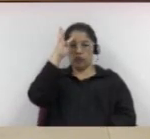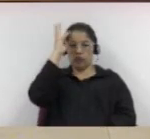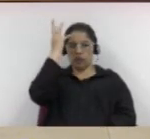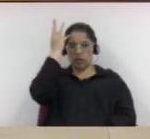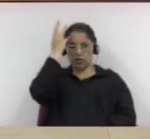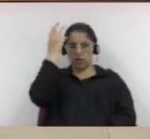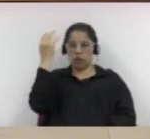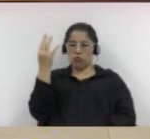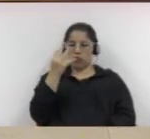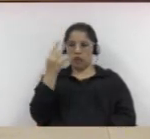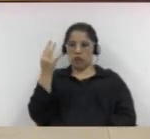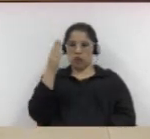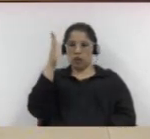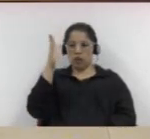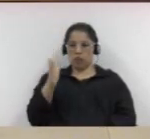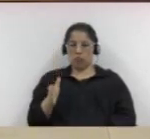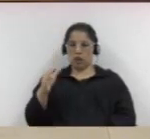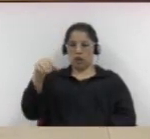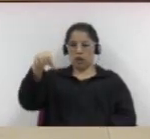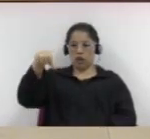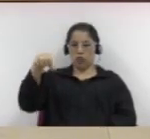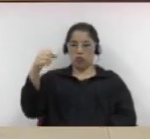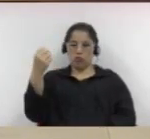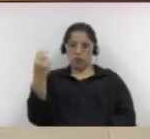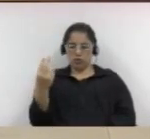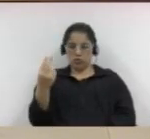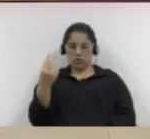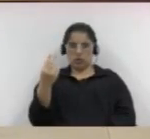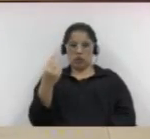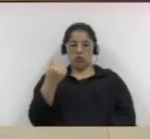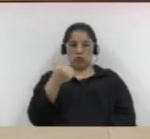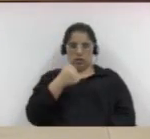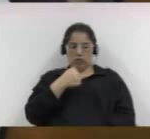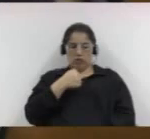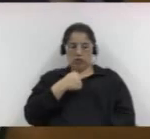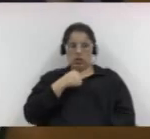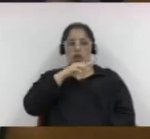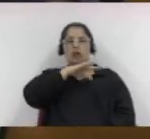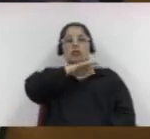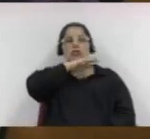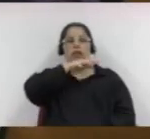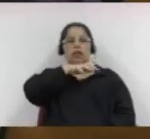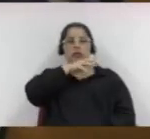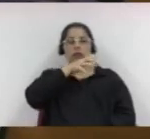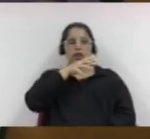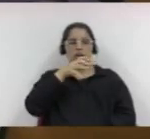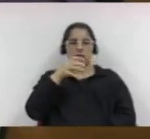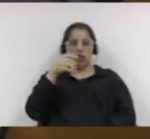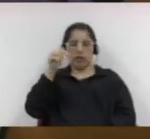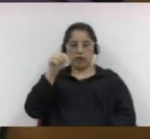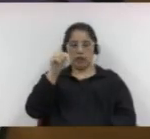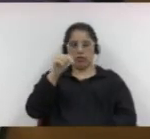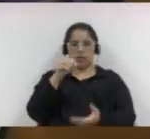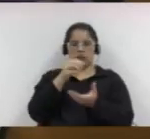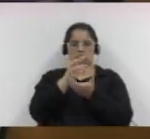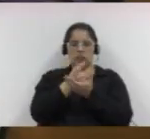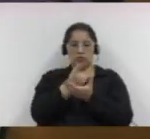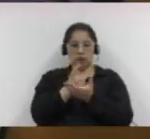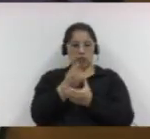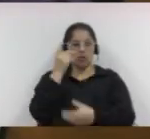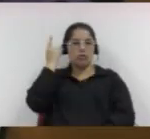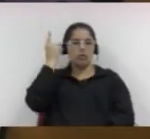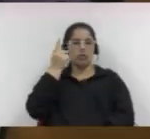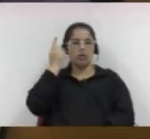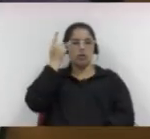44/92. Excelentíssimo senhor presidente, eu, André Henrique da Silva, vereador desse Legislativo Municipal, venho